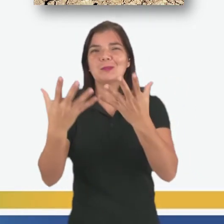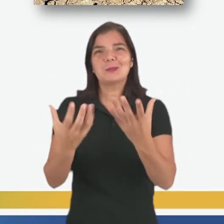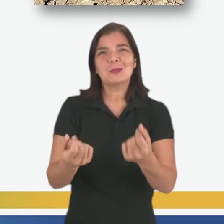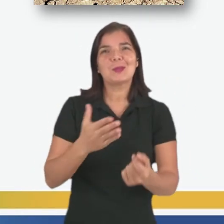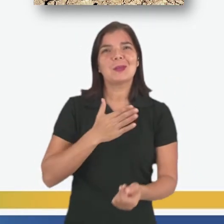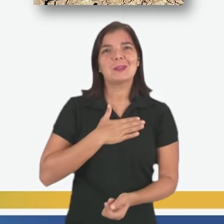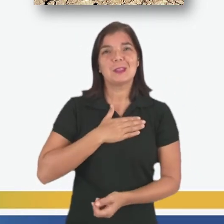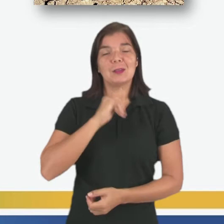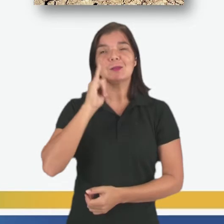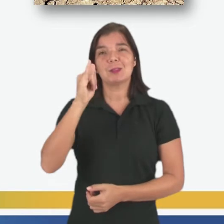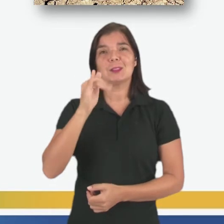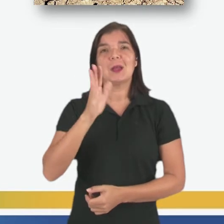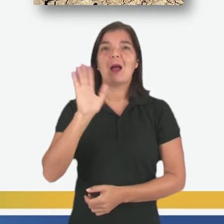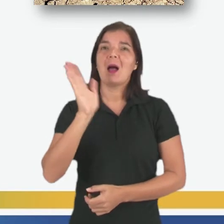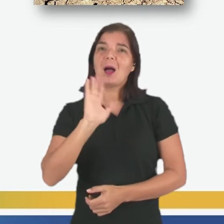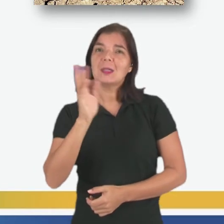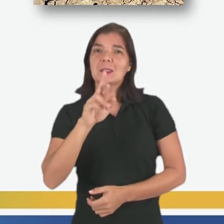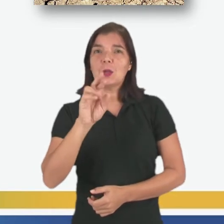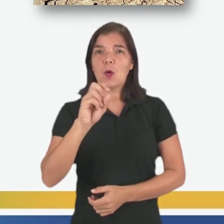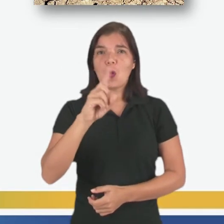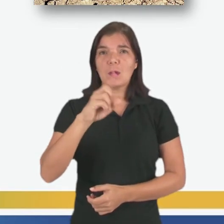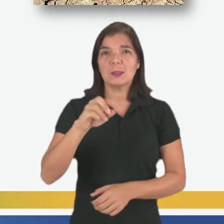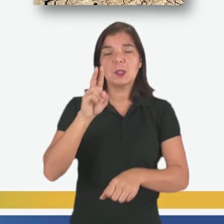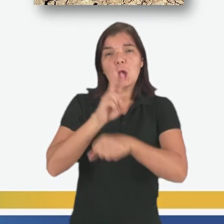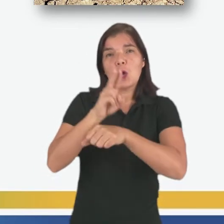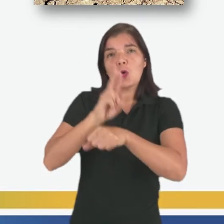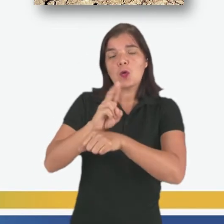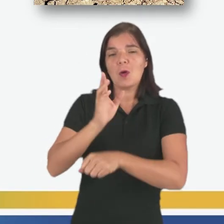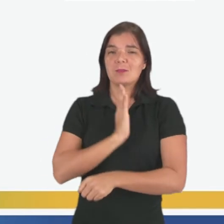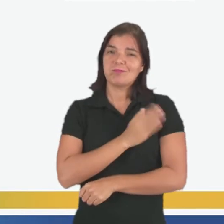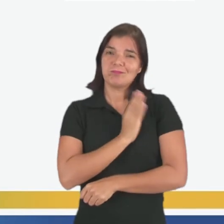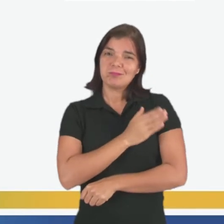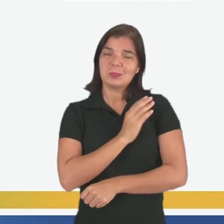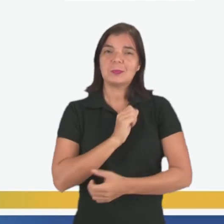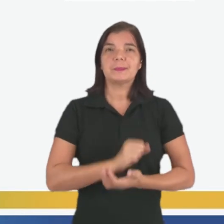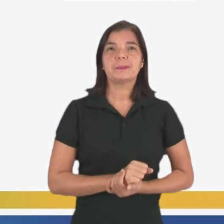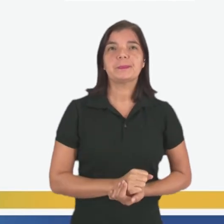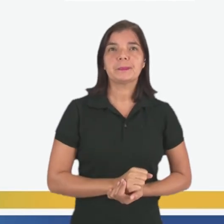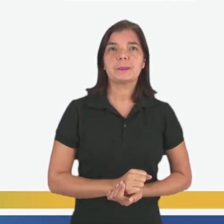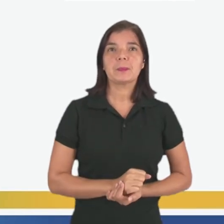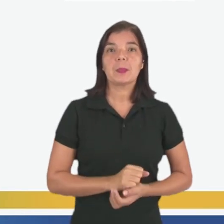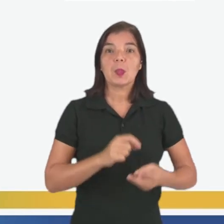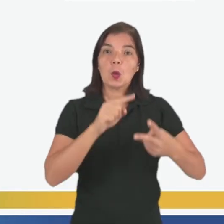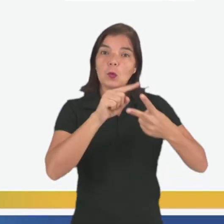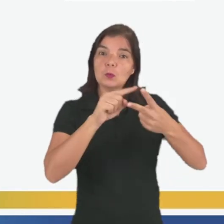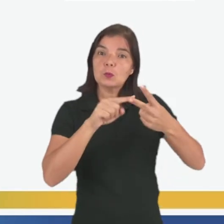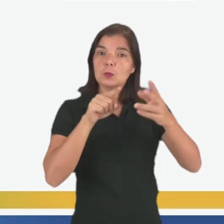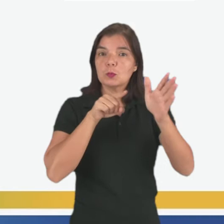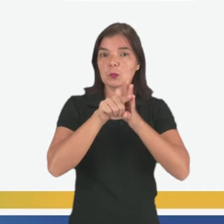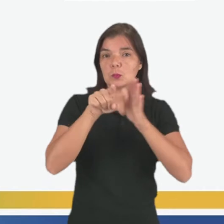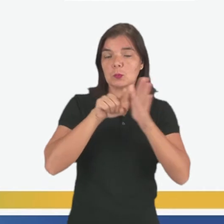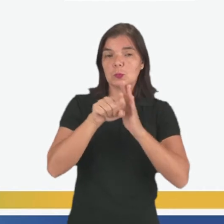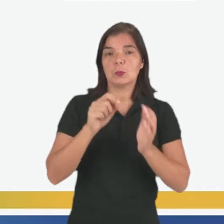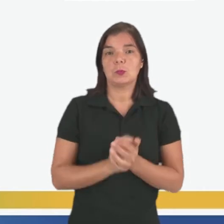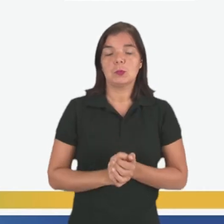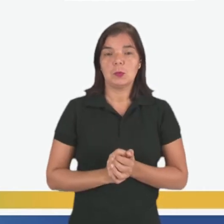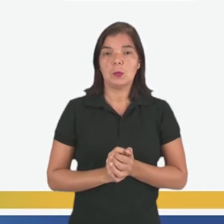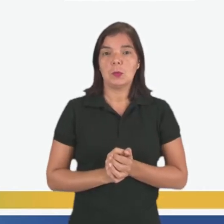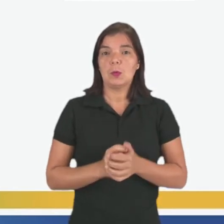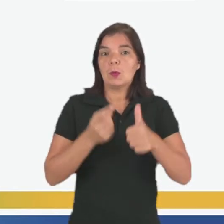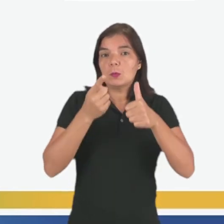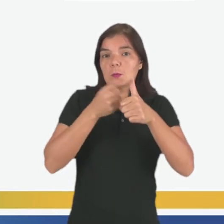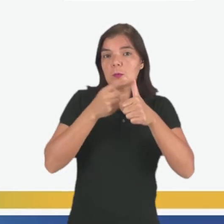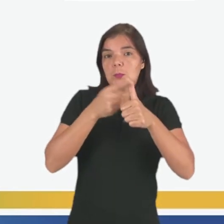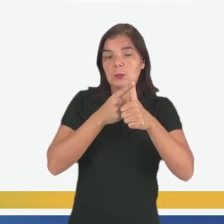eu disse, adeus Rosinha, guarda contigo meu coração. As duas perguntas são as seguintes, a primeira diz